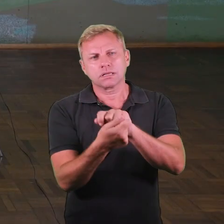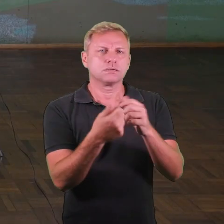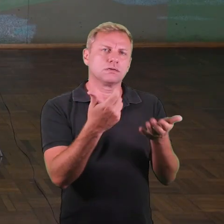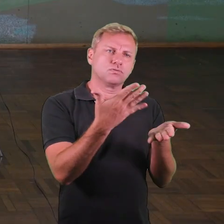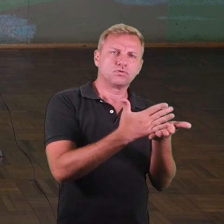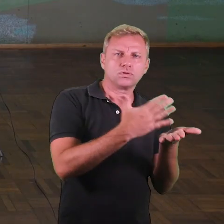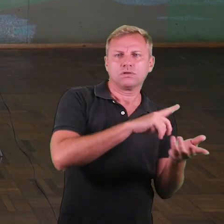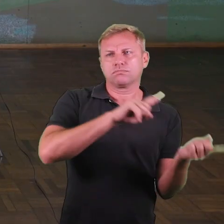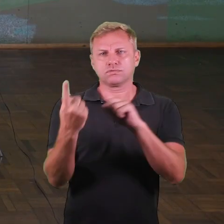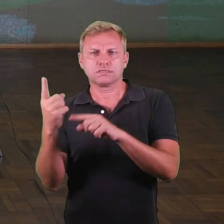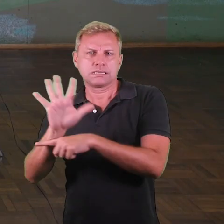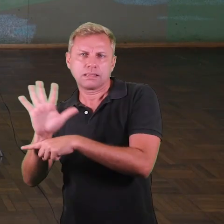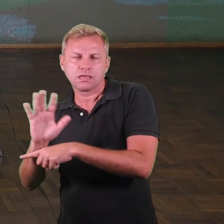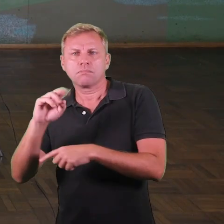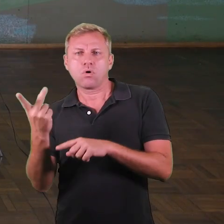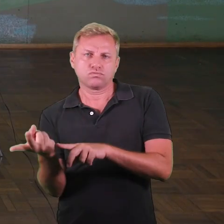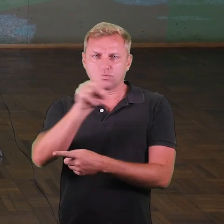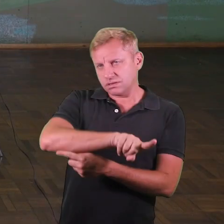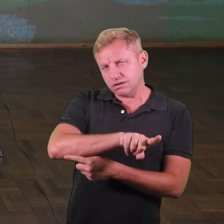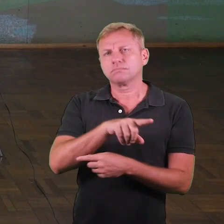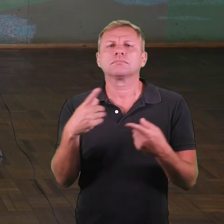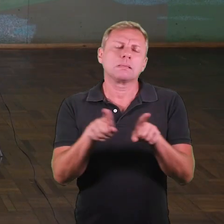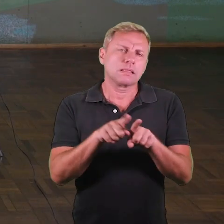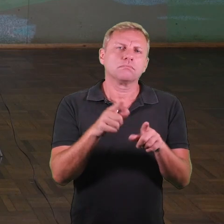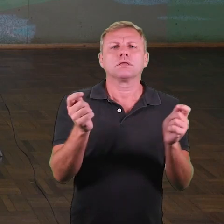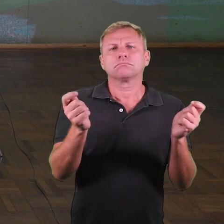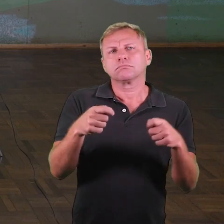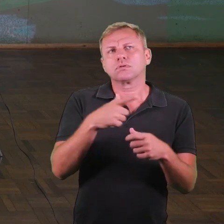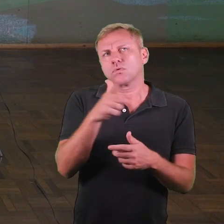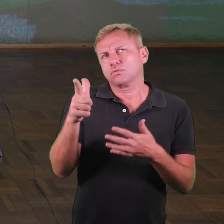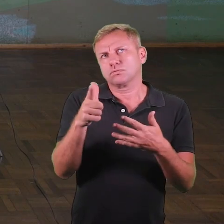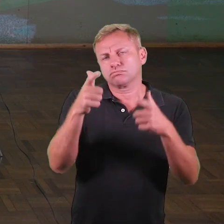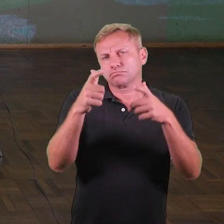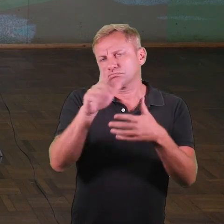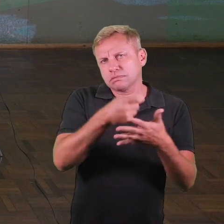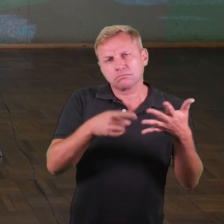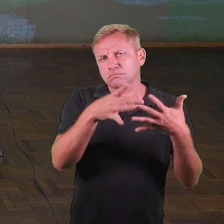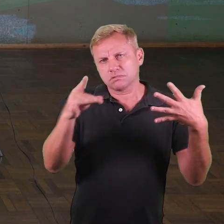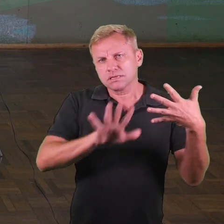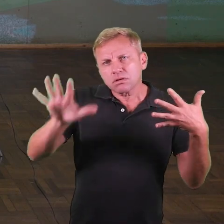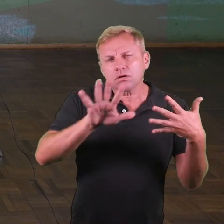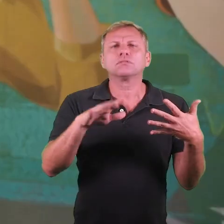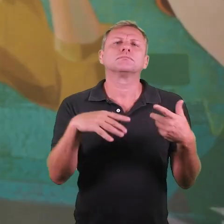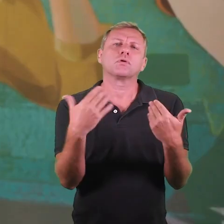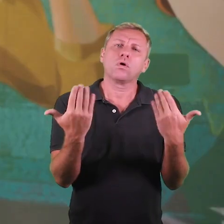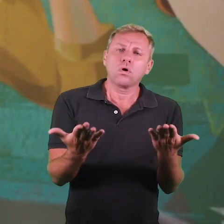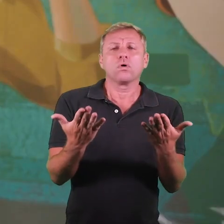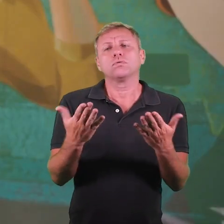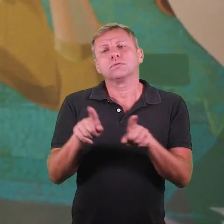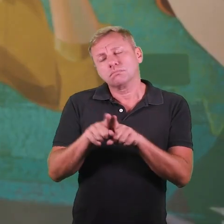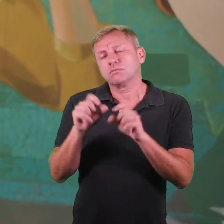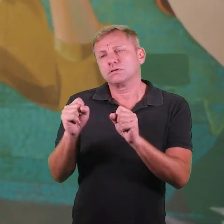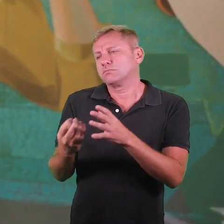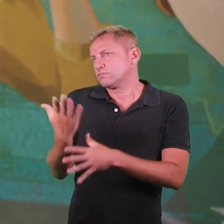livro para cinema, vice-versa, ou outros possíveis suportes semióticos, né? Ou um processo